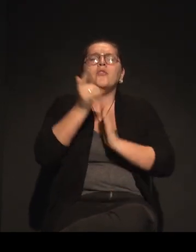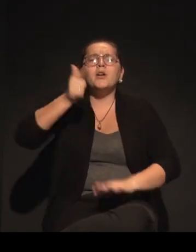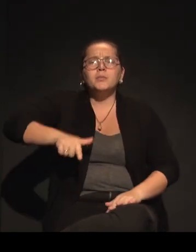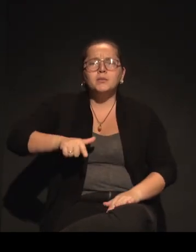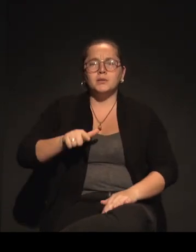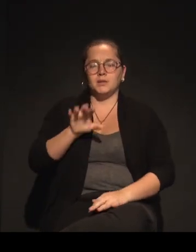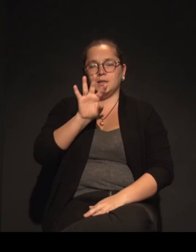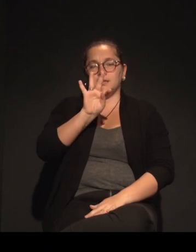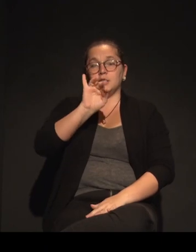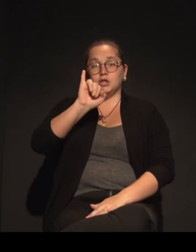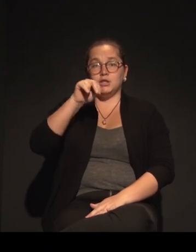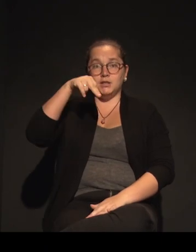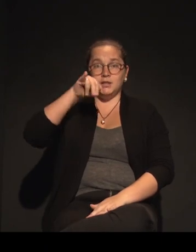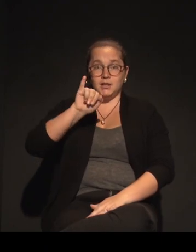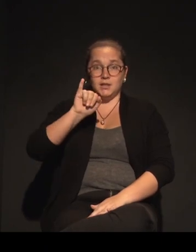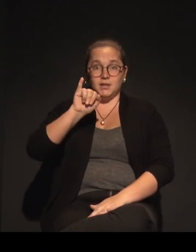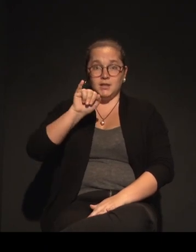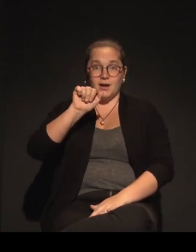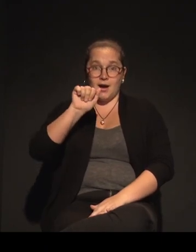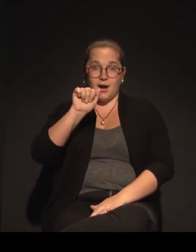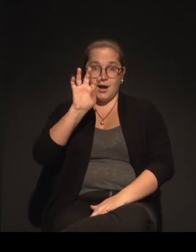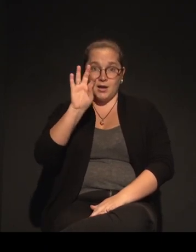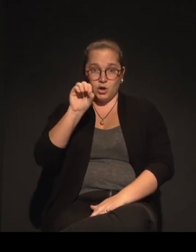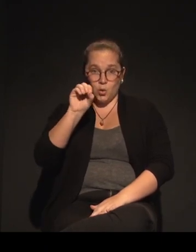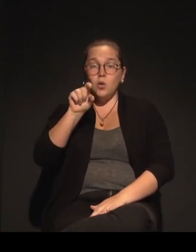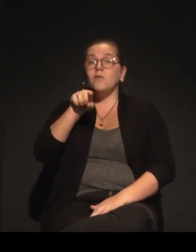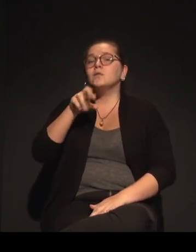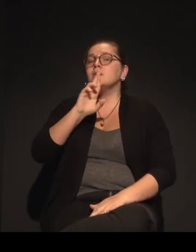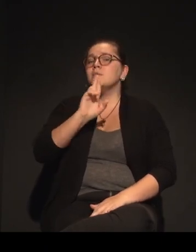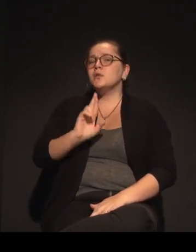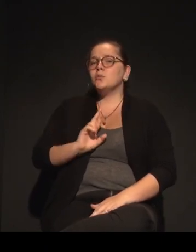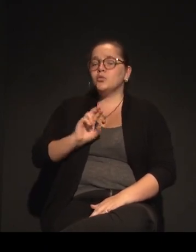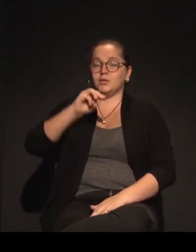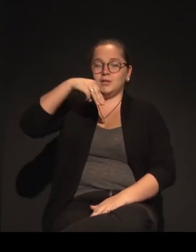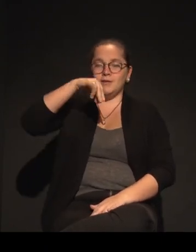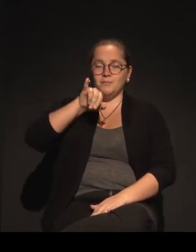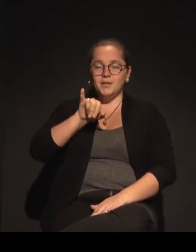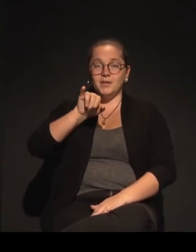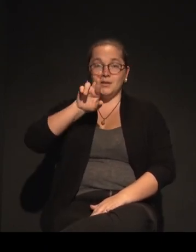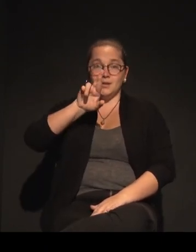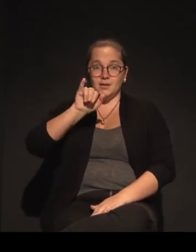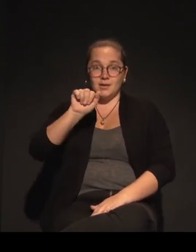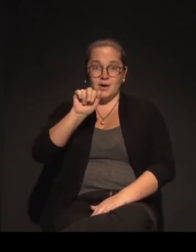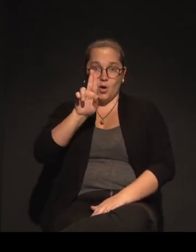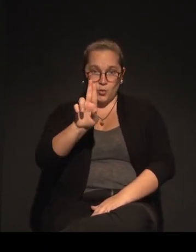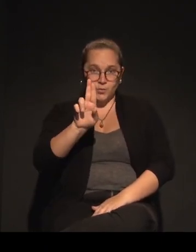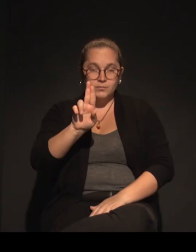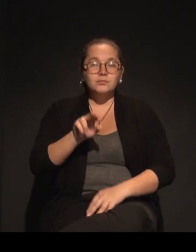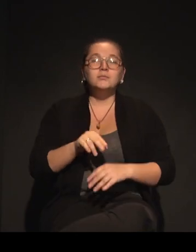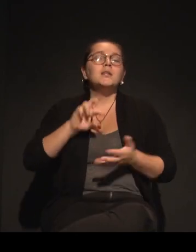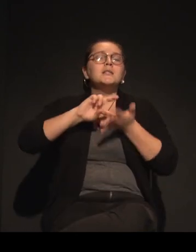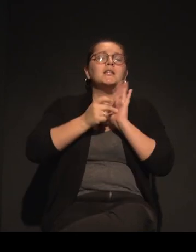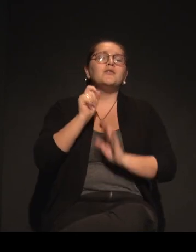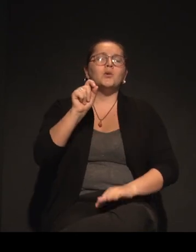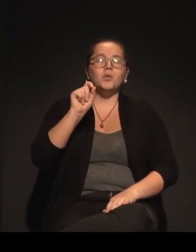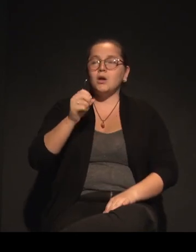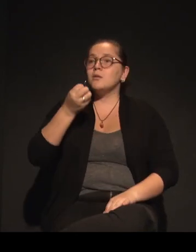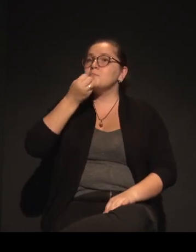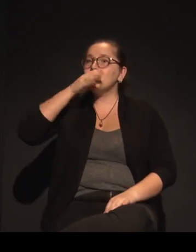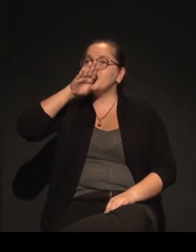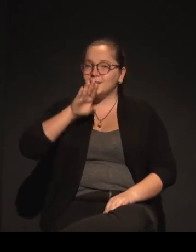ator mirim eo aí é boa tarde